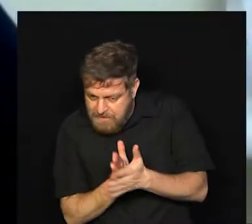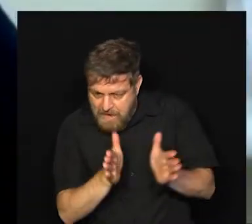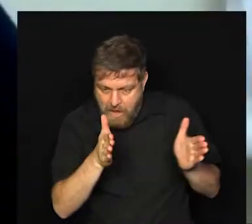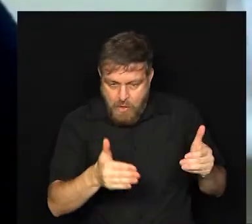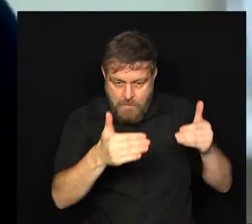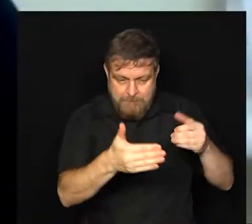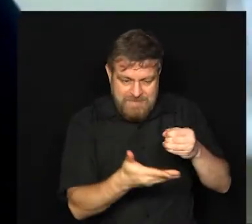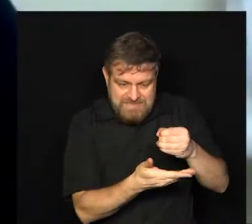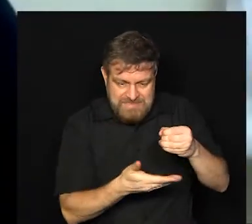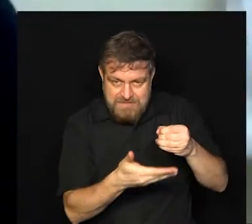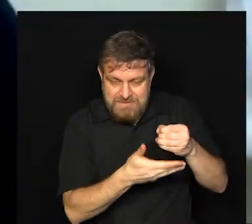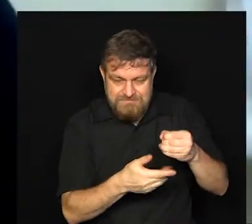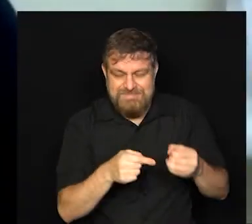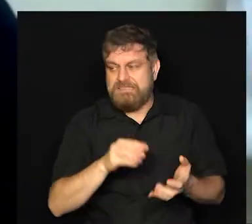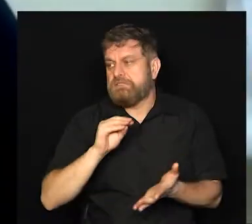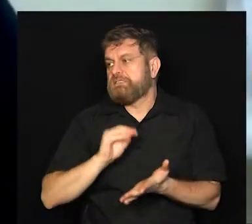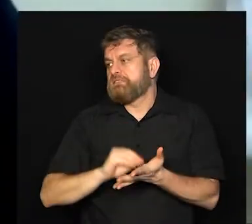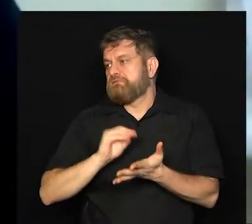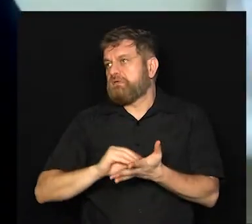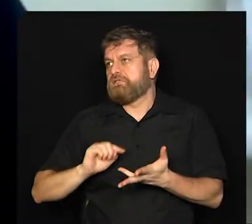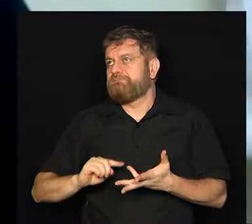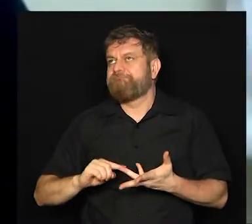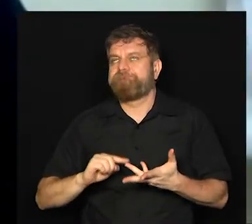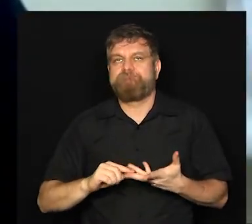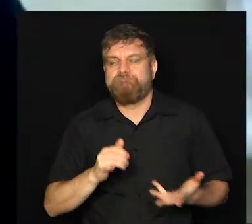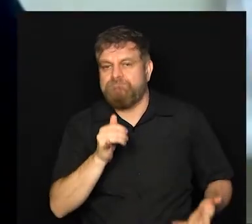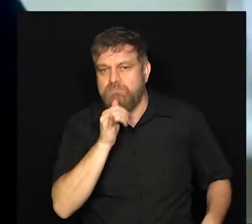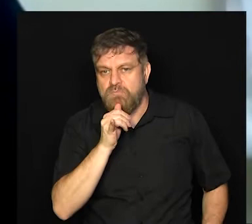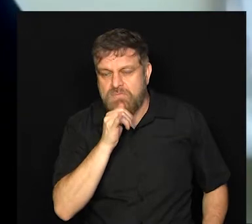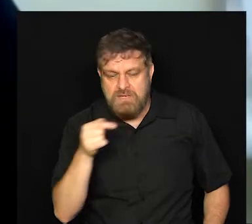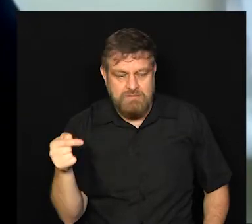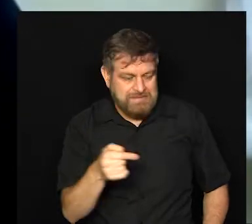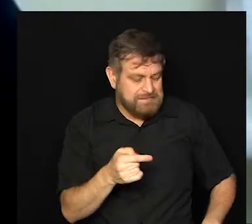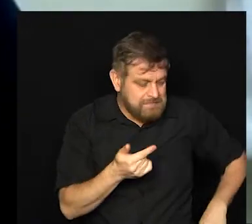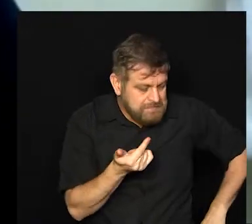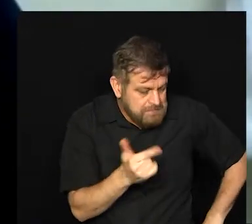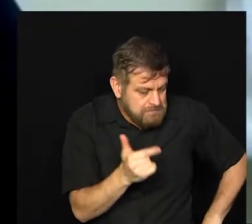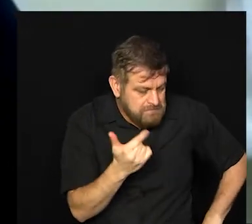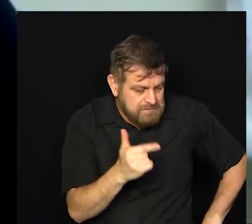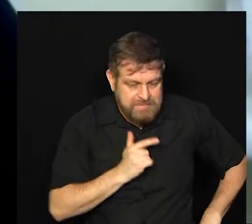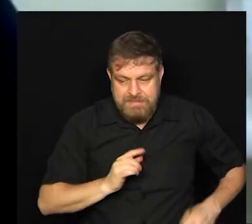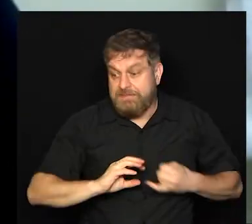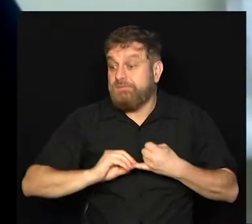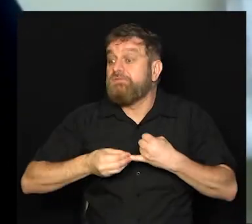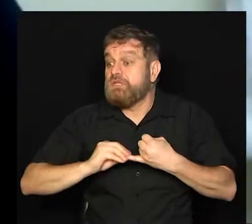uma cesta, faltam utensílios, por exemplo. Faltam produtos, por